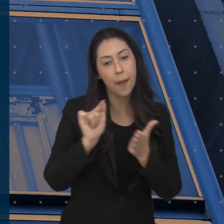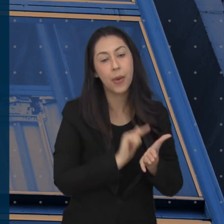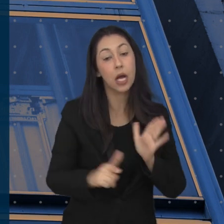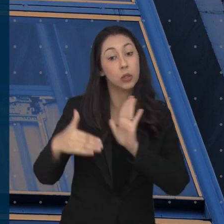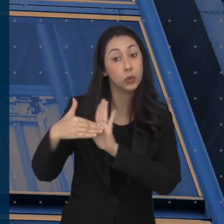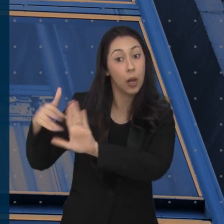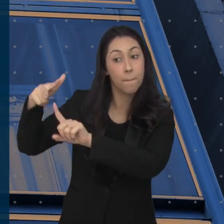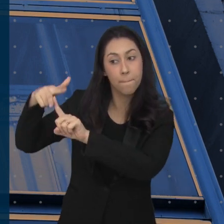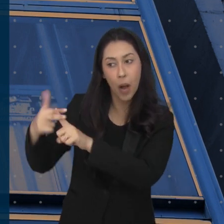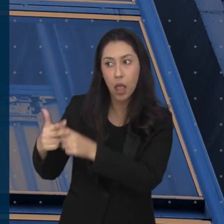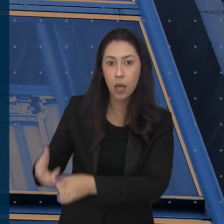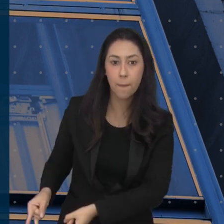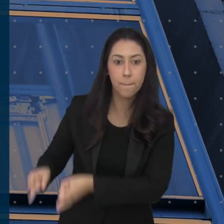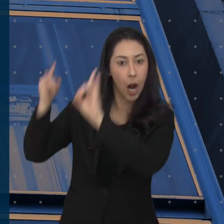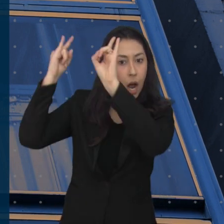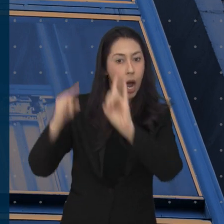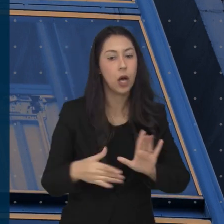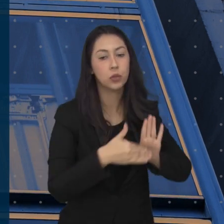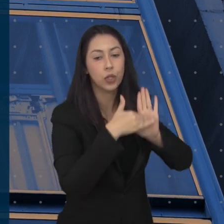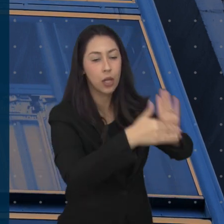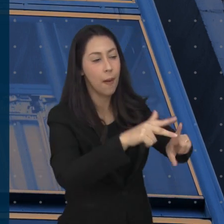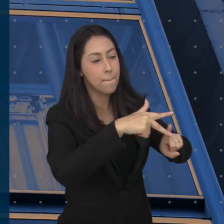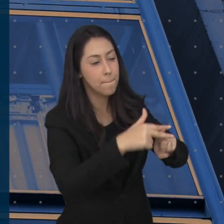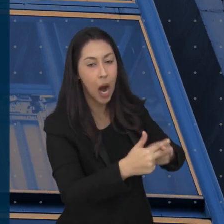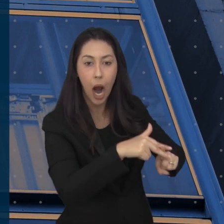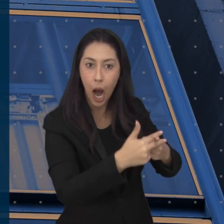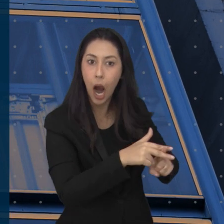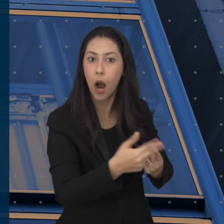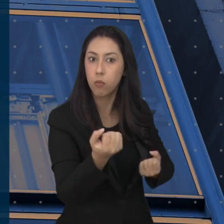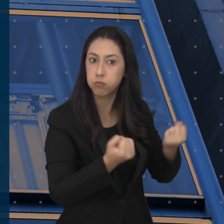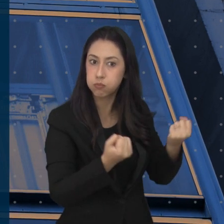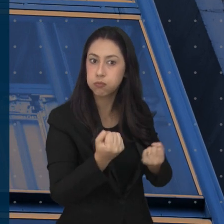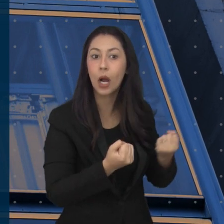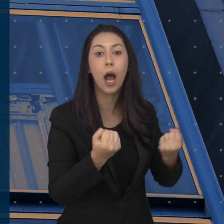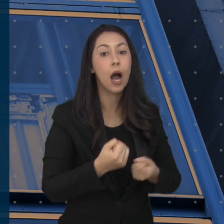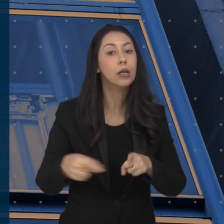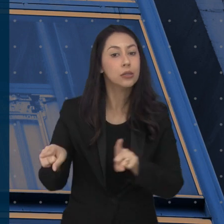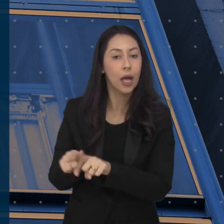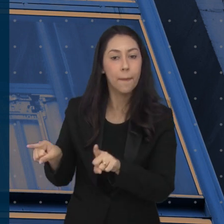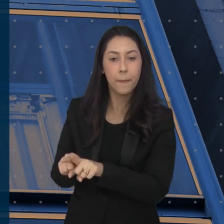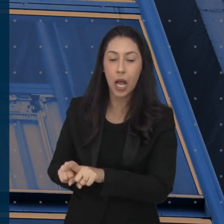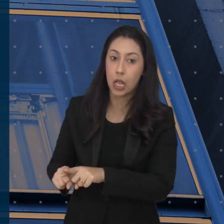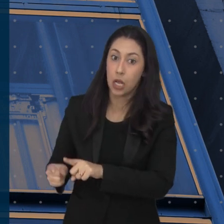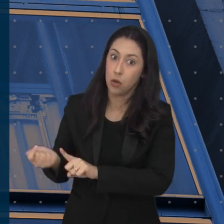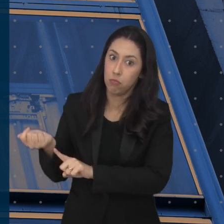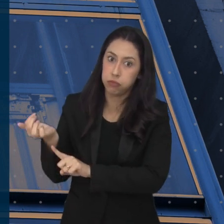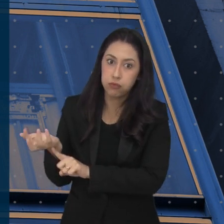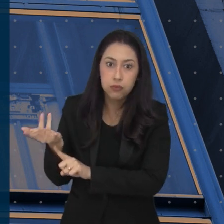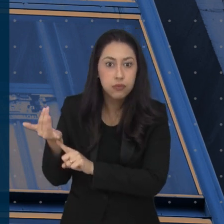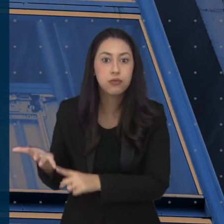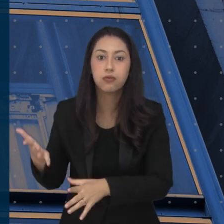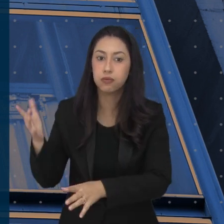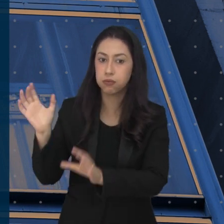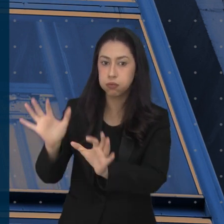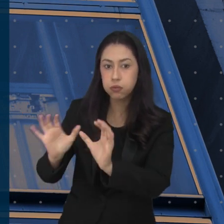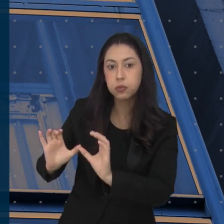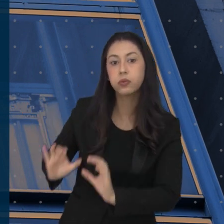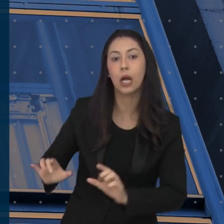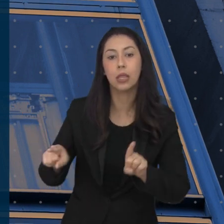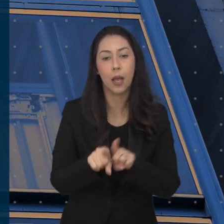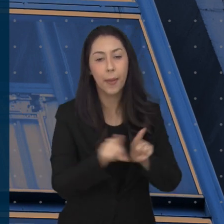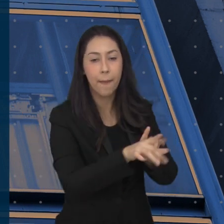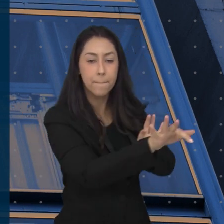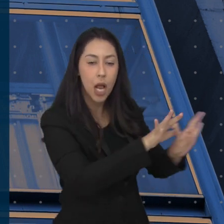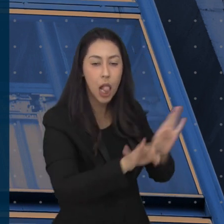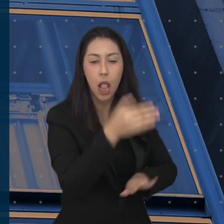de manutenção predial, auxiliar de mecânico de automóveis, caldeireiro montador, camareira de hotel, caseiro,